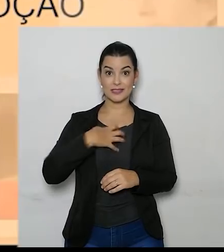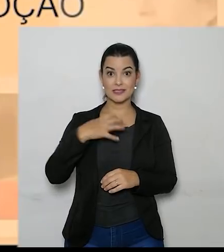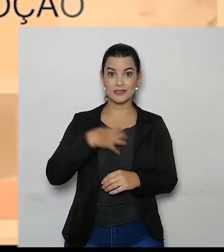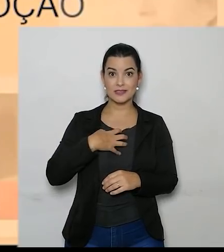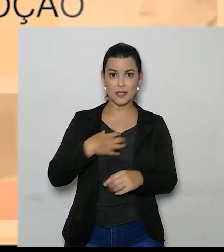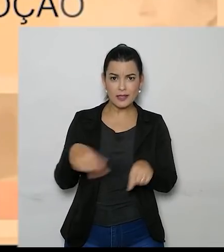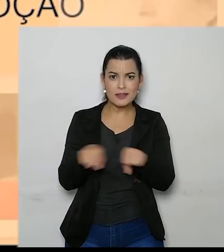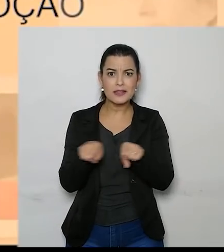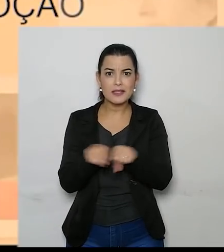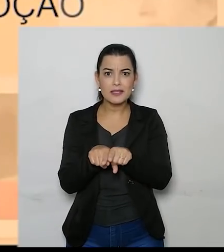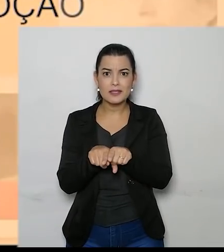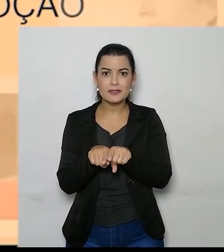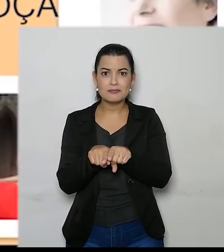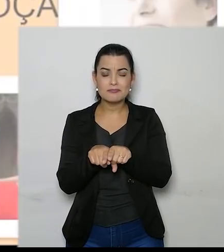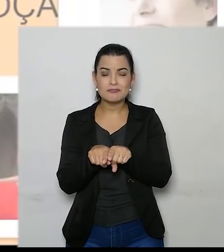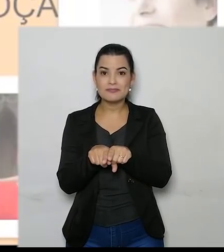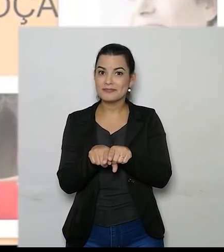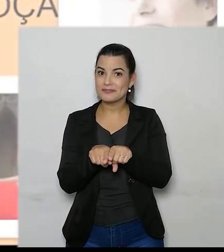Sentimento também?